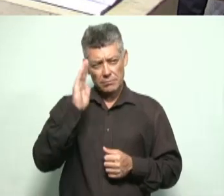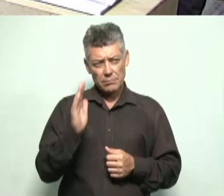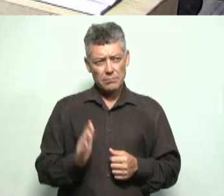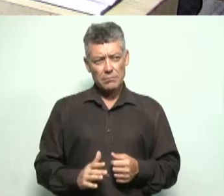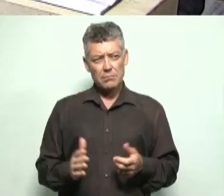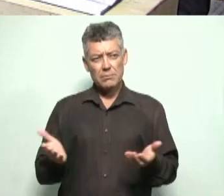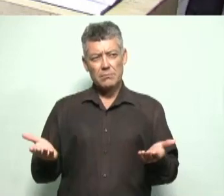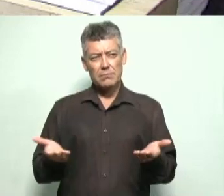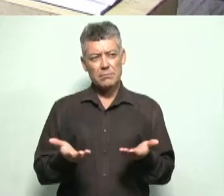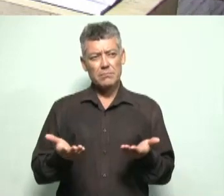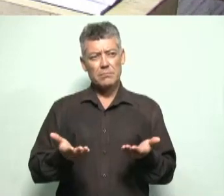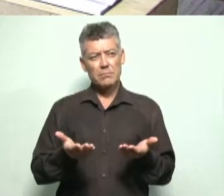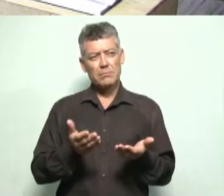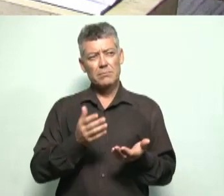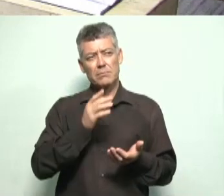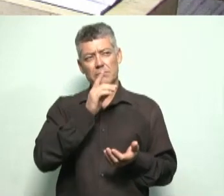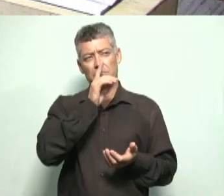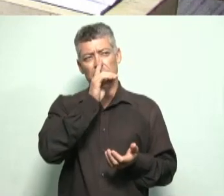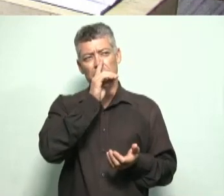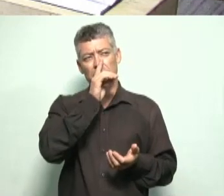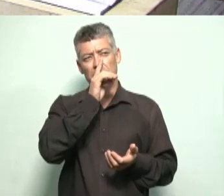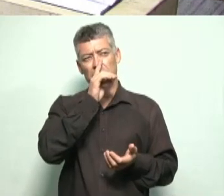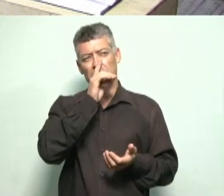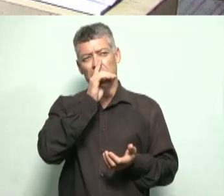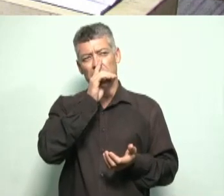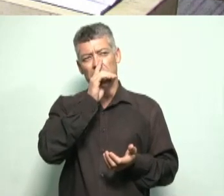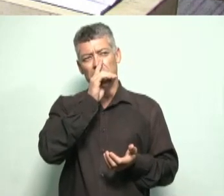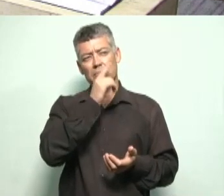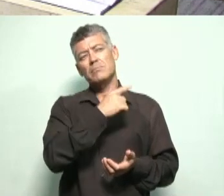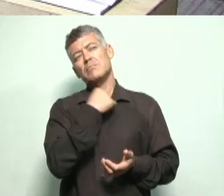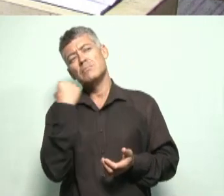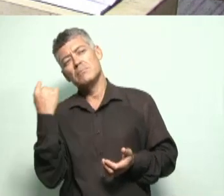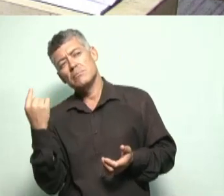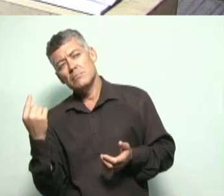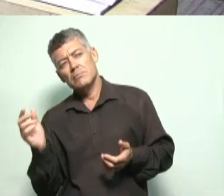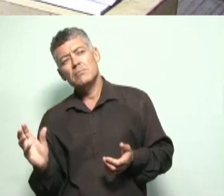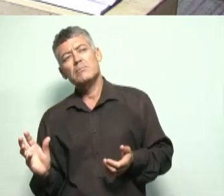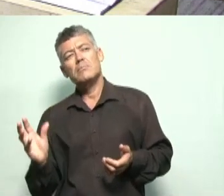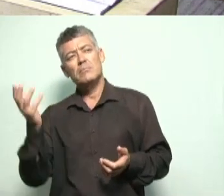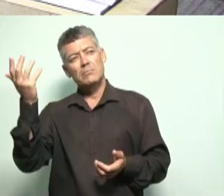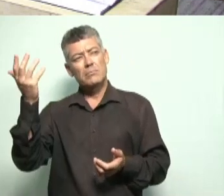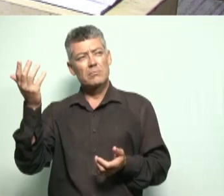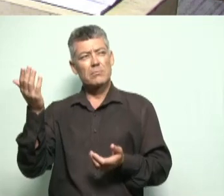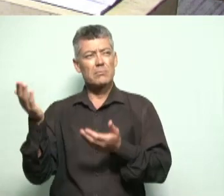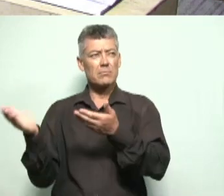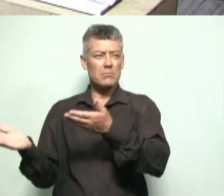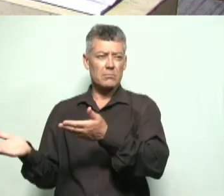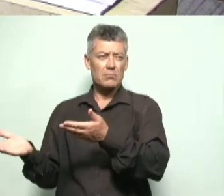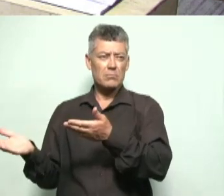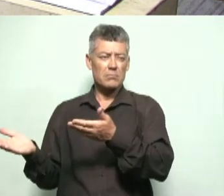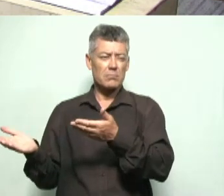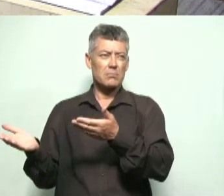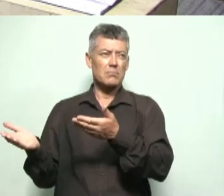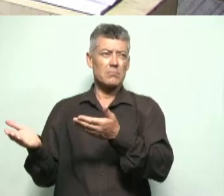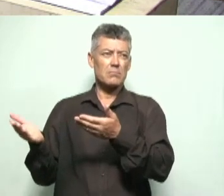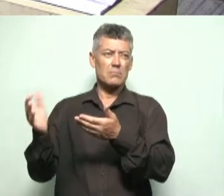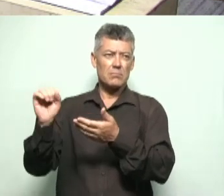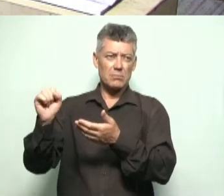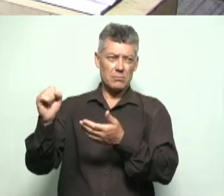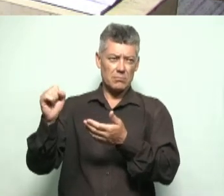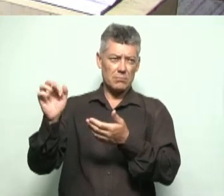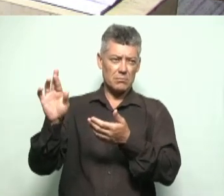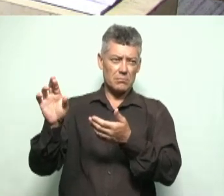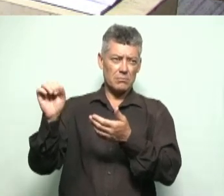está de luto, né? Essa tragédia que está acontecendo no sul do nosso país é